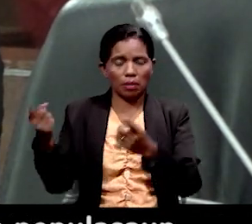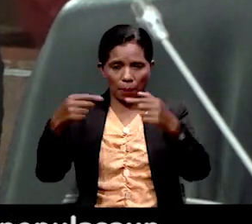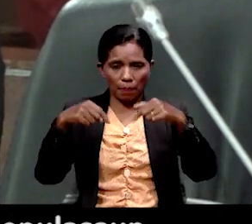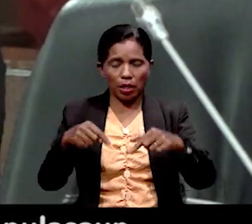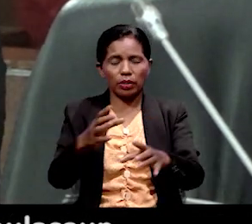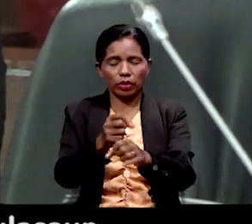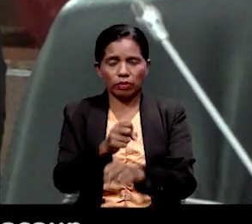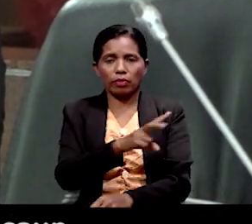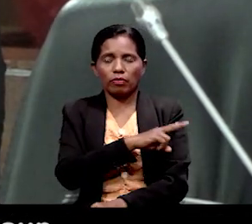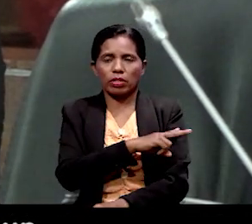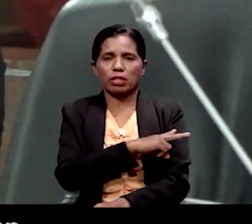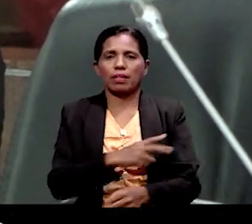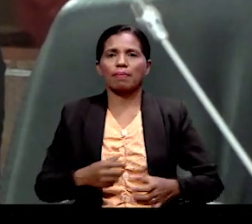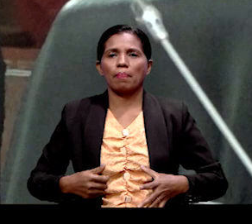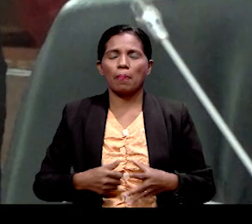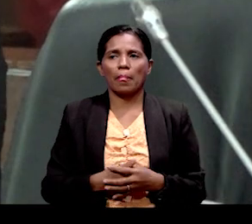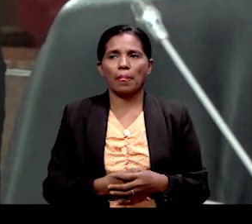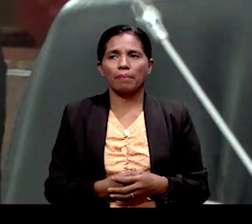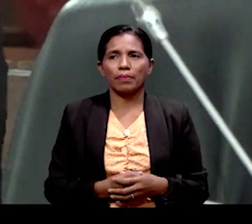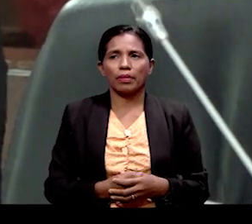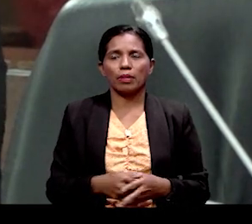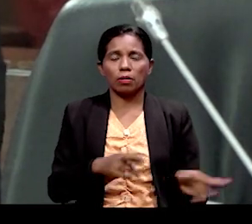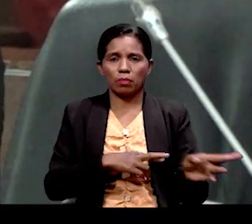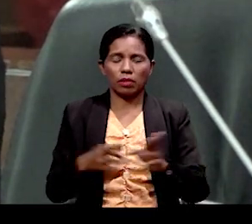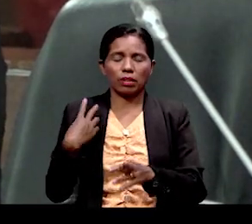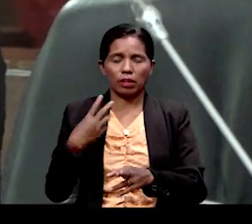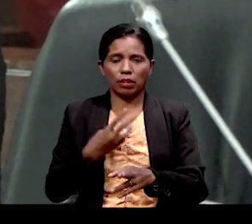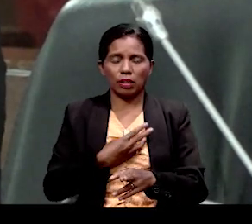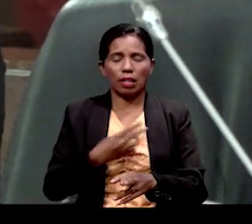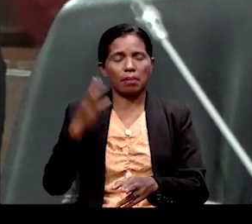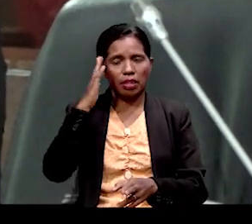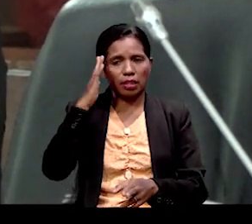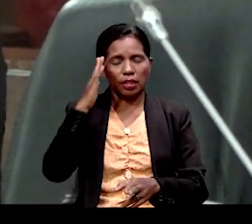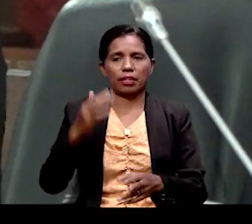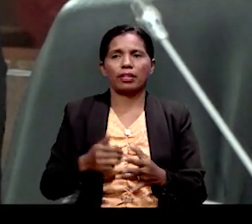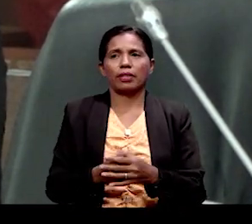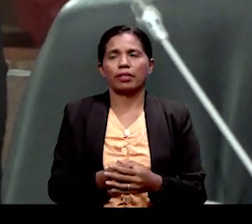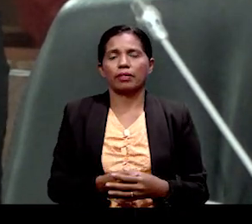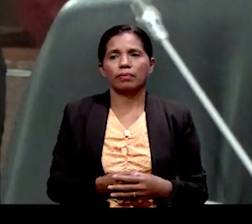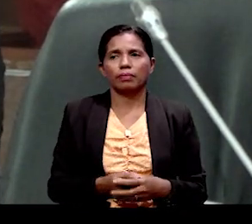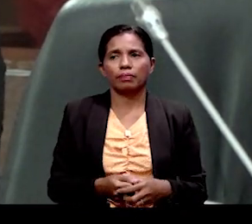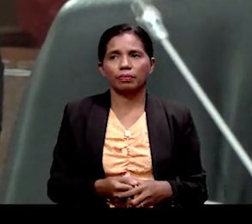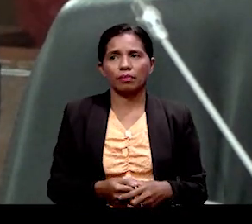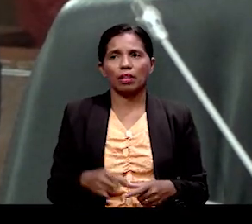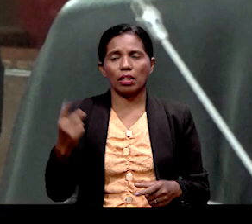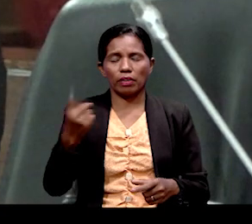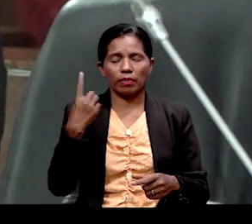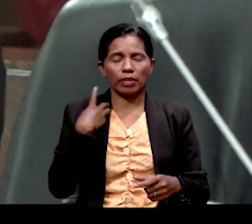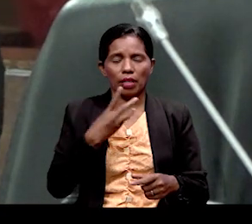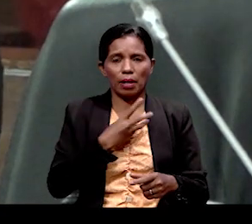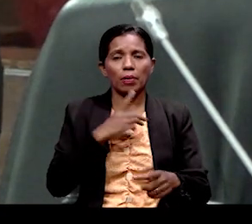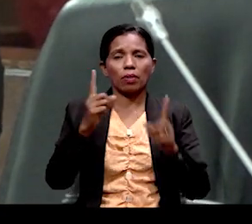ato simu vacina pronto ite nei ita no amino ta helona e na fati ame consulta